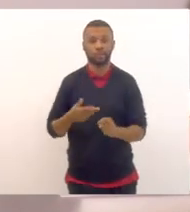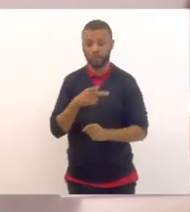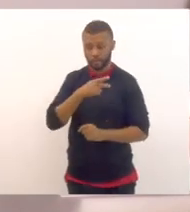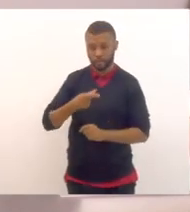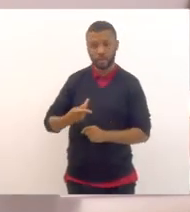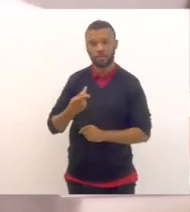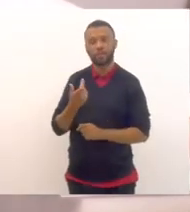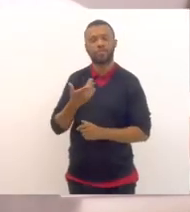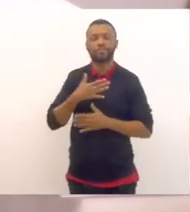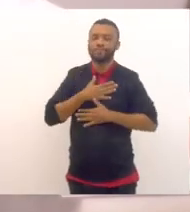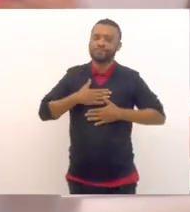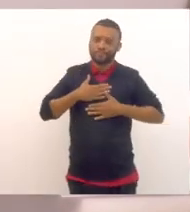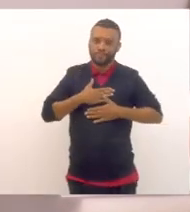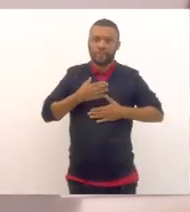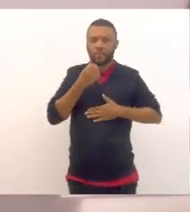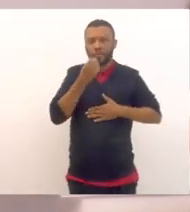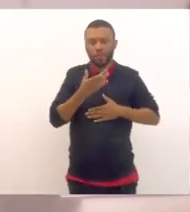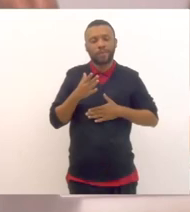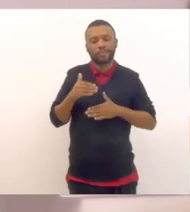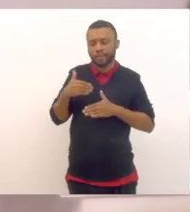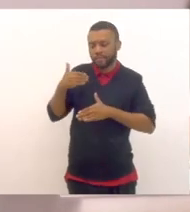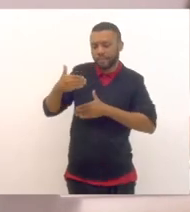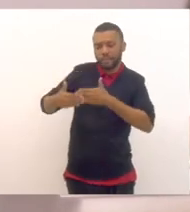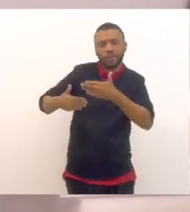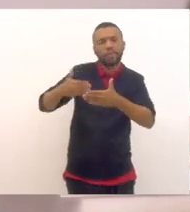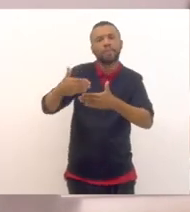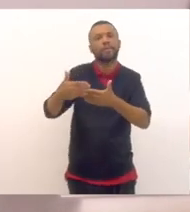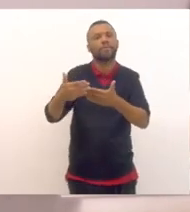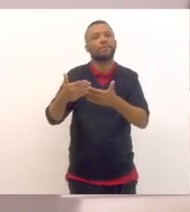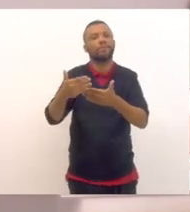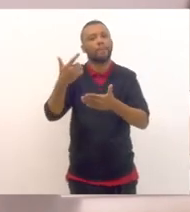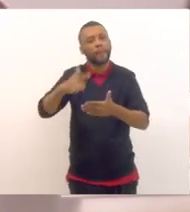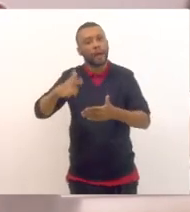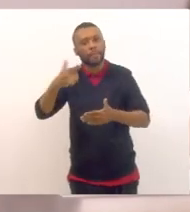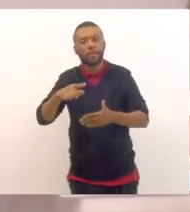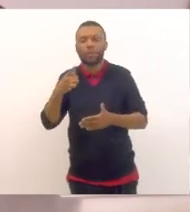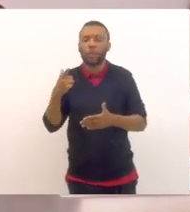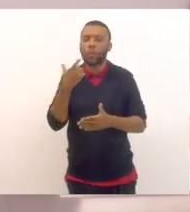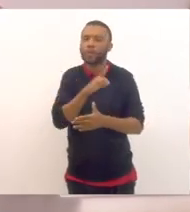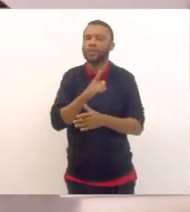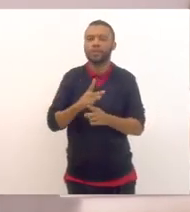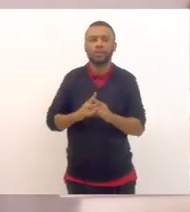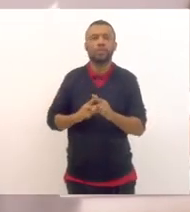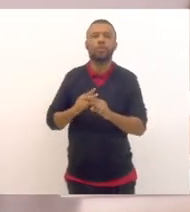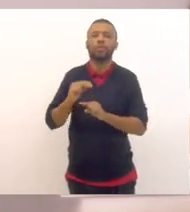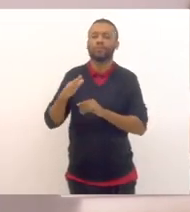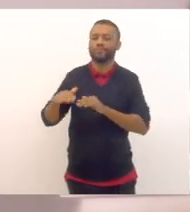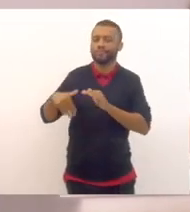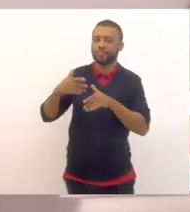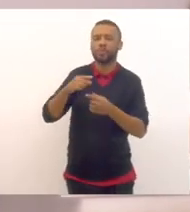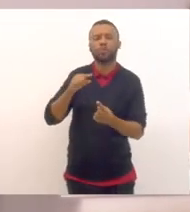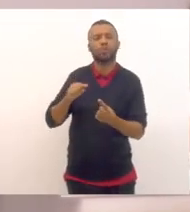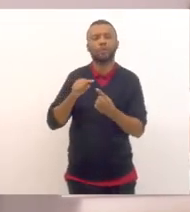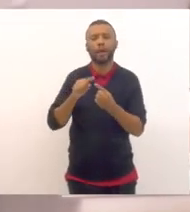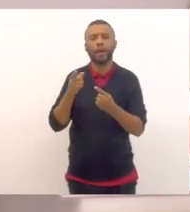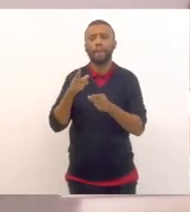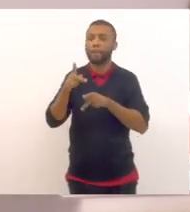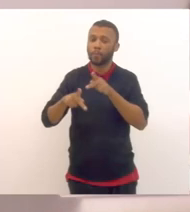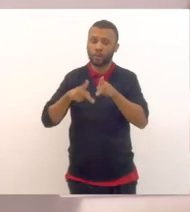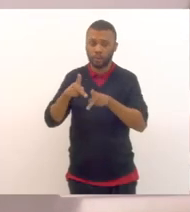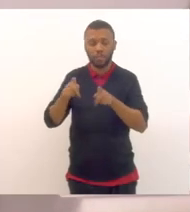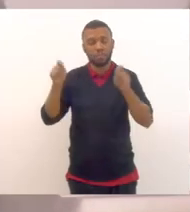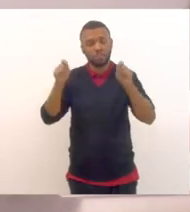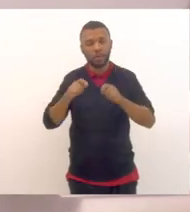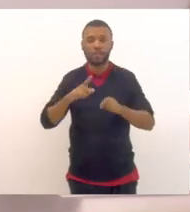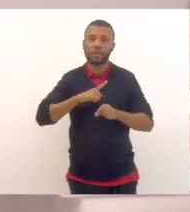presidente da CP tô muito satisfeita que a circuit avançando cada dia mais na sua conseguindo avançar para que a população possa ter